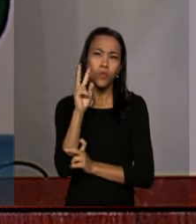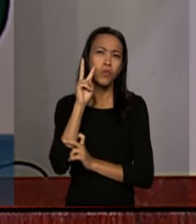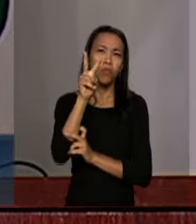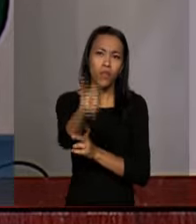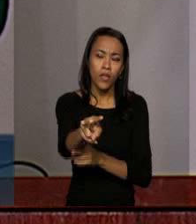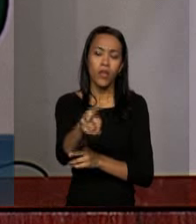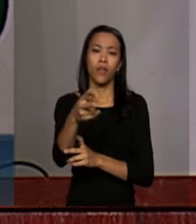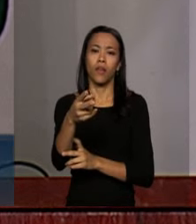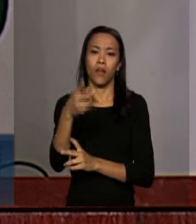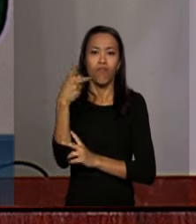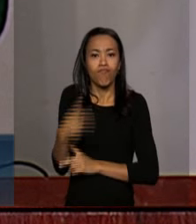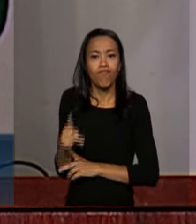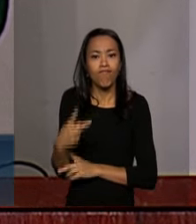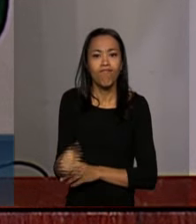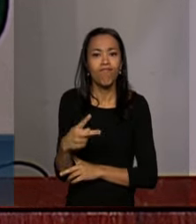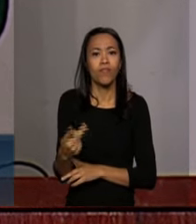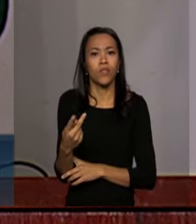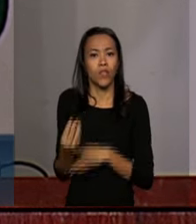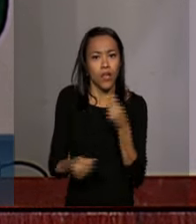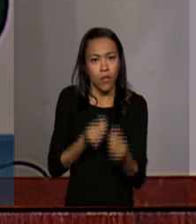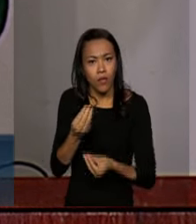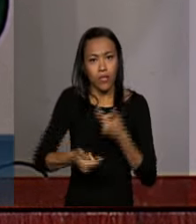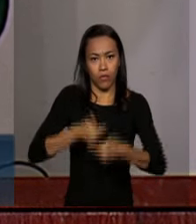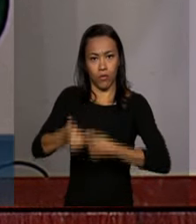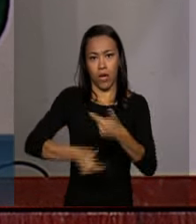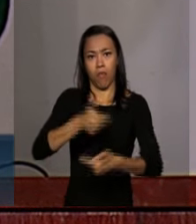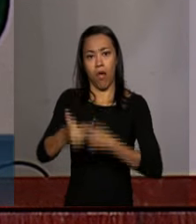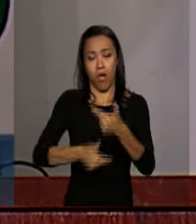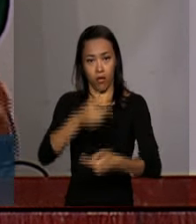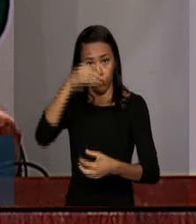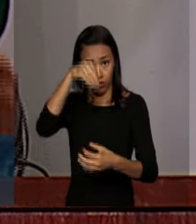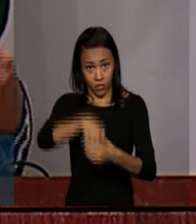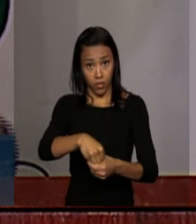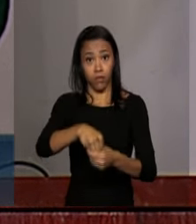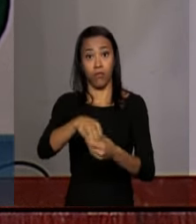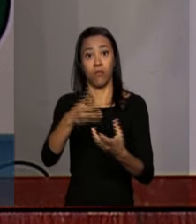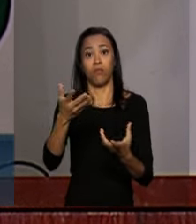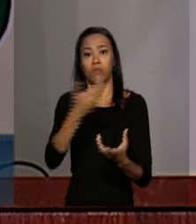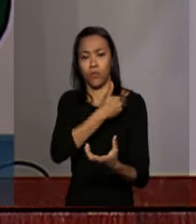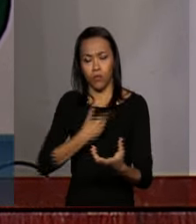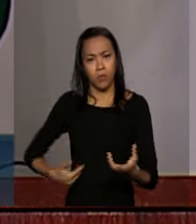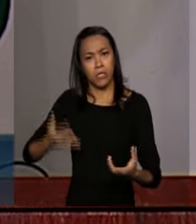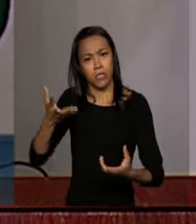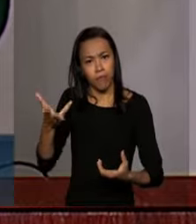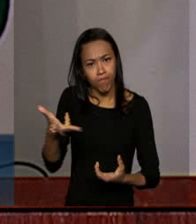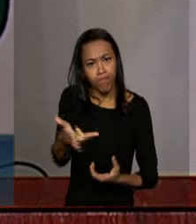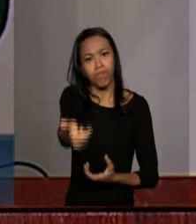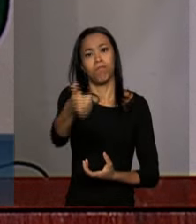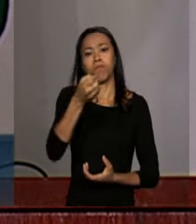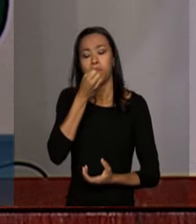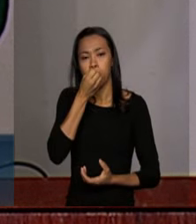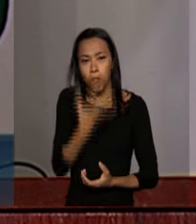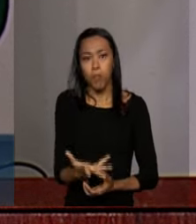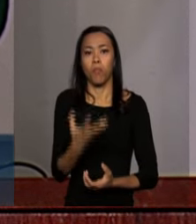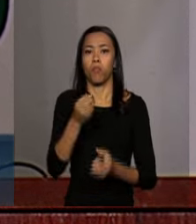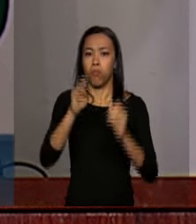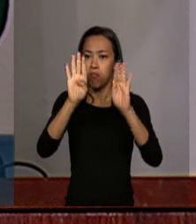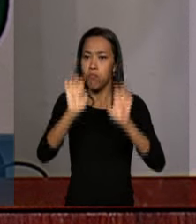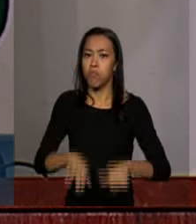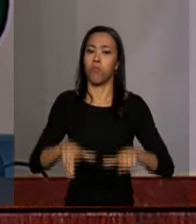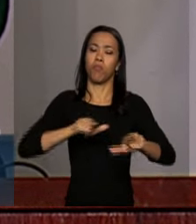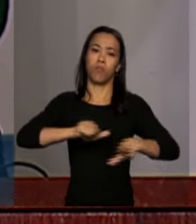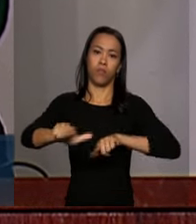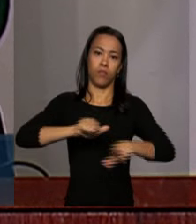as possibilidades e as condições institucionais necessárias à fruição plena de nossas capacidades profissionais.